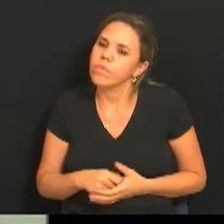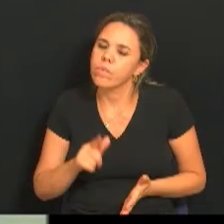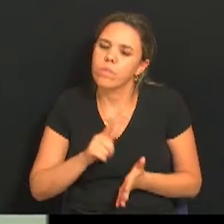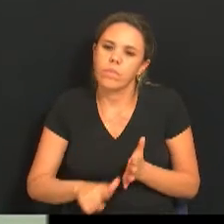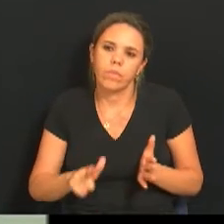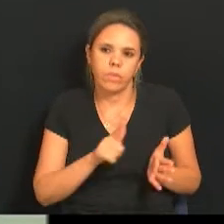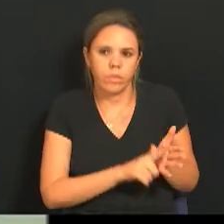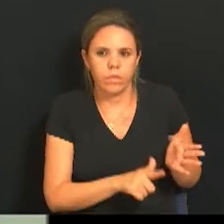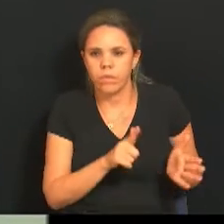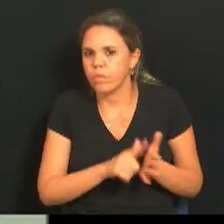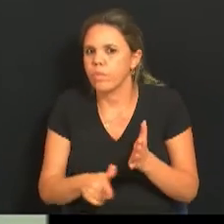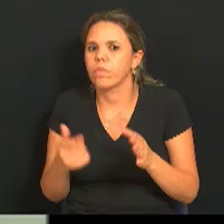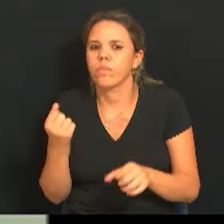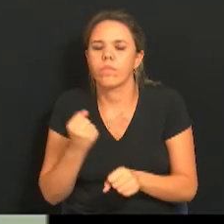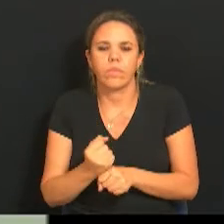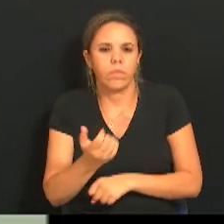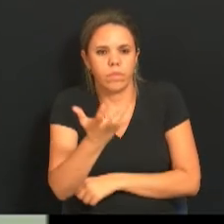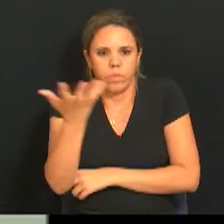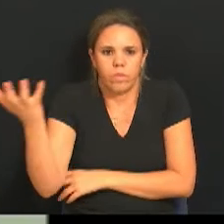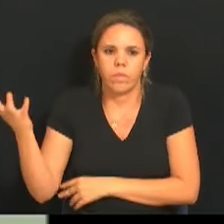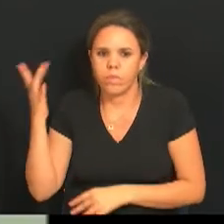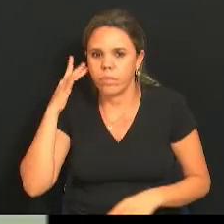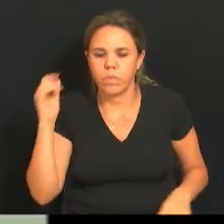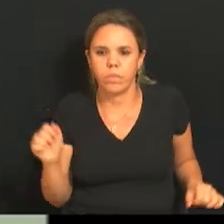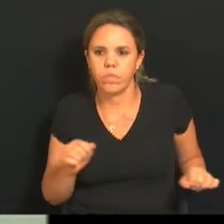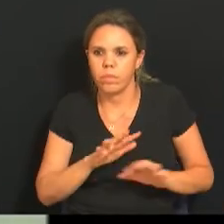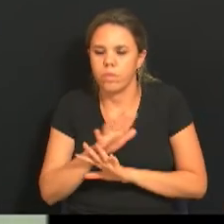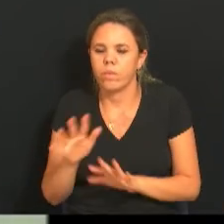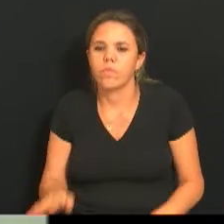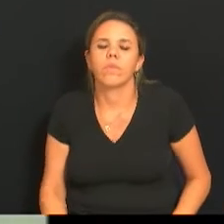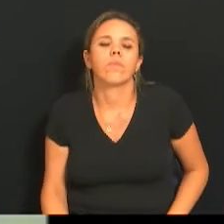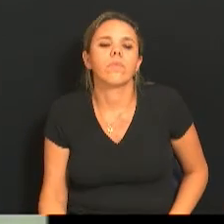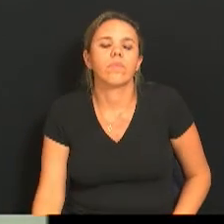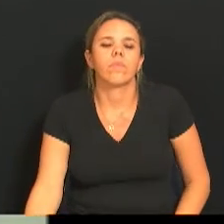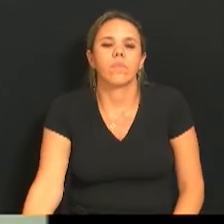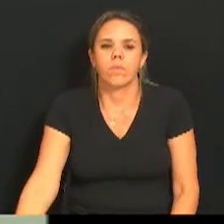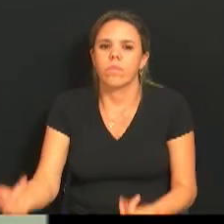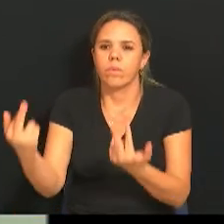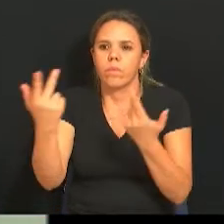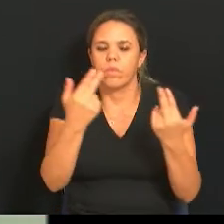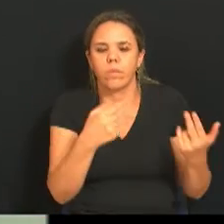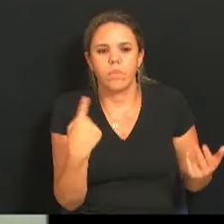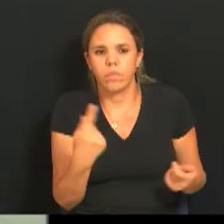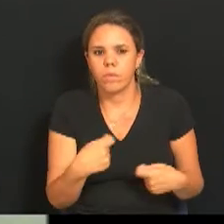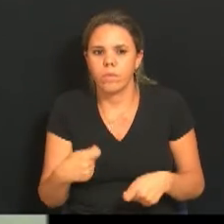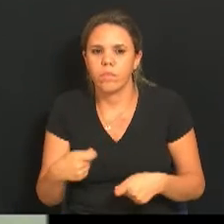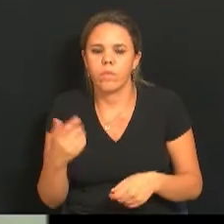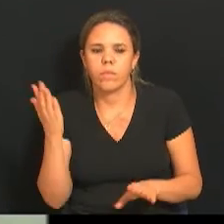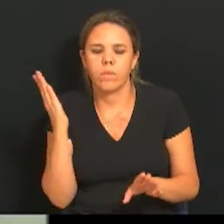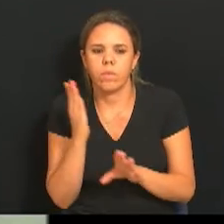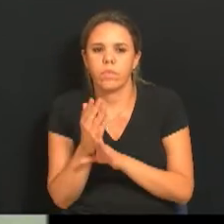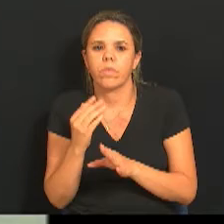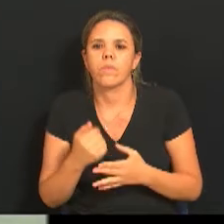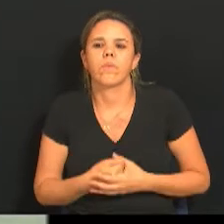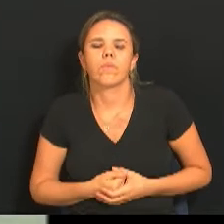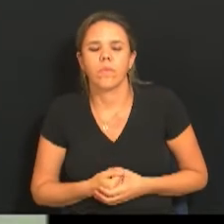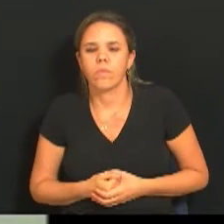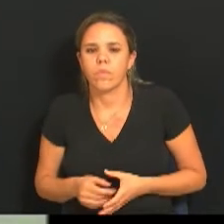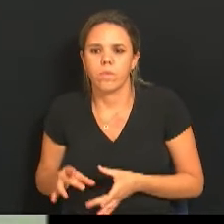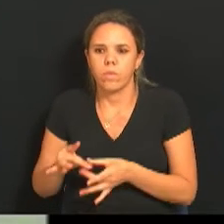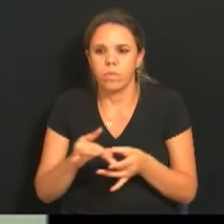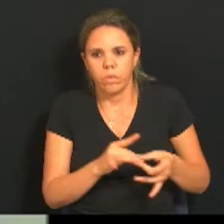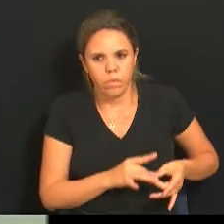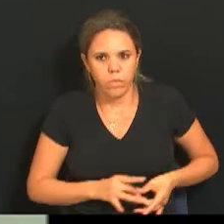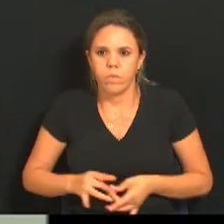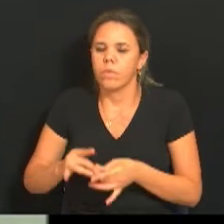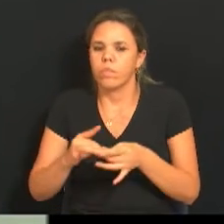centro, a revitalização. Eu acho que fica muito claro que todos queremos o mesmo objetivo, precisamos achar um denominador comum, unir forças, e